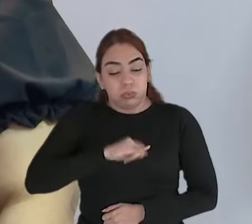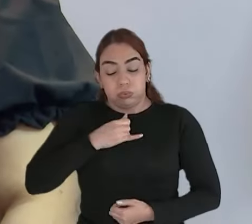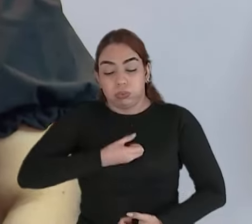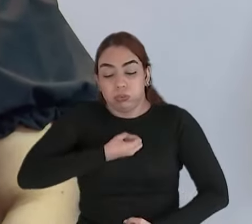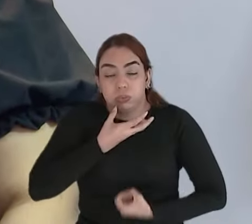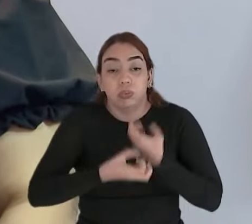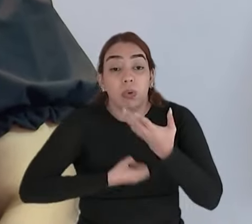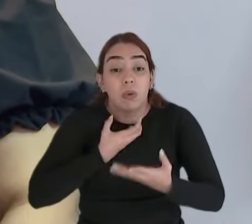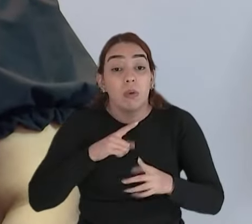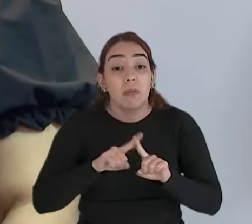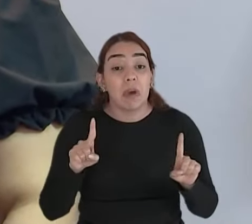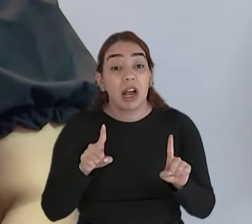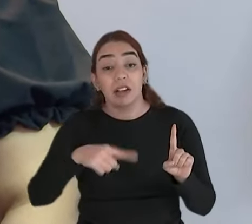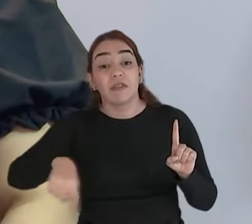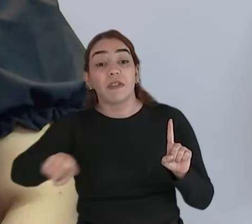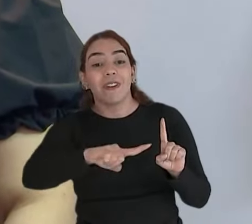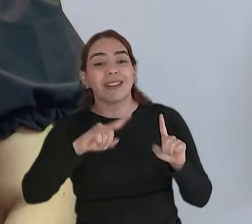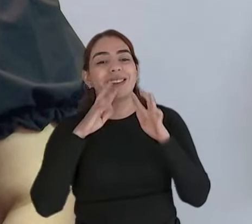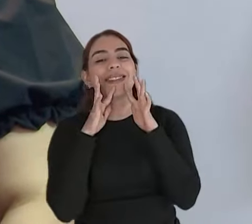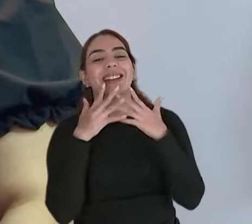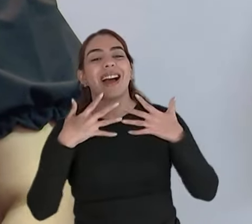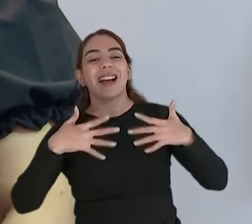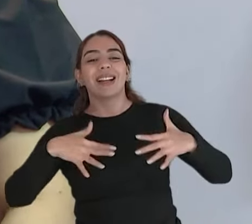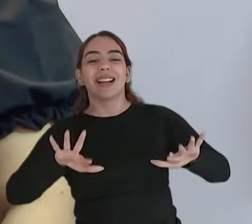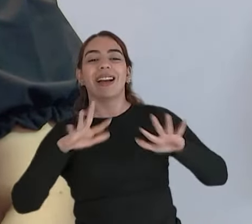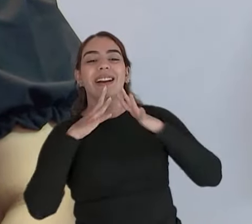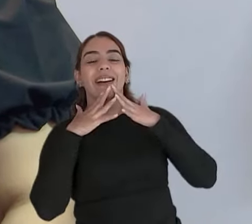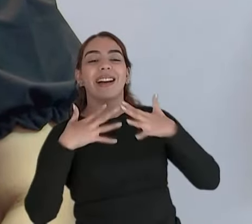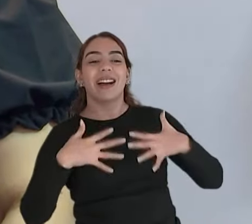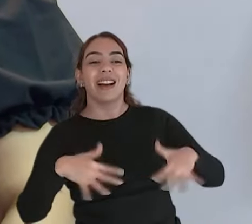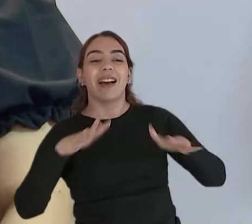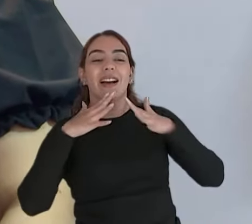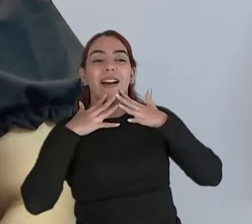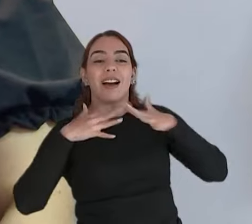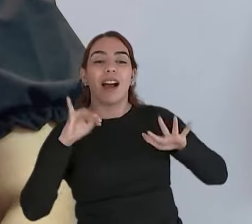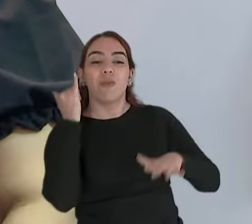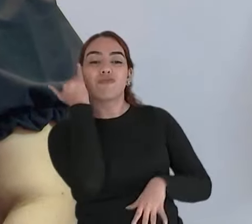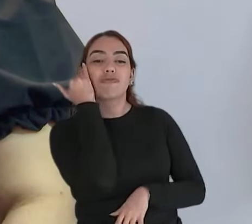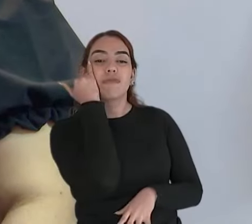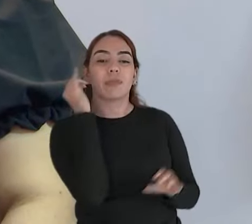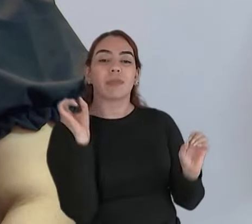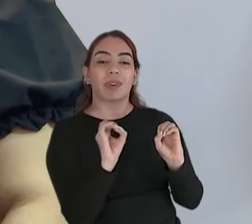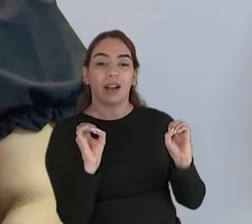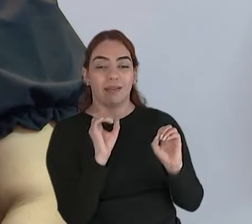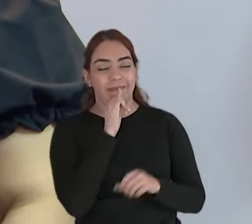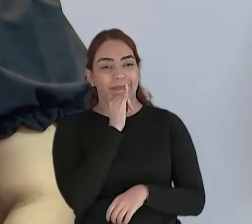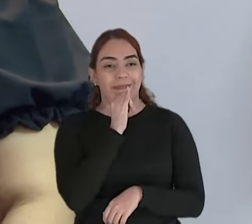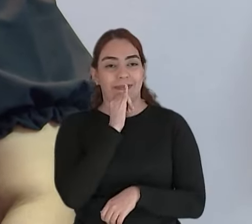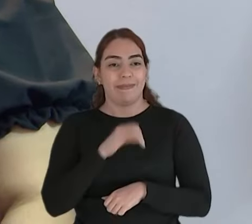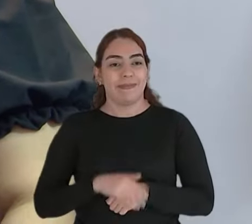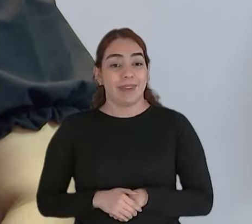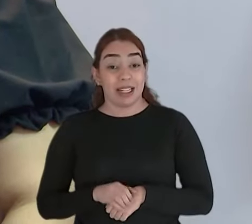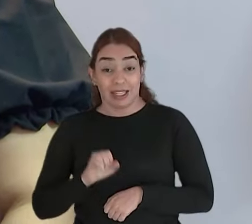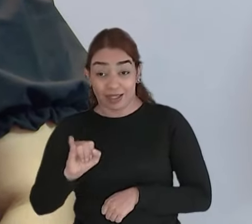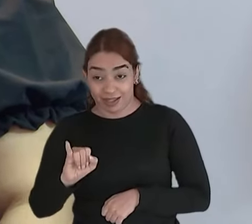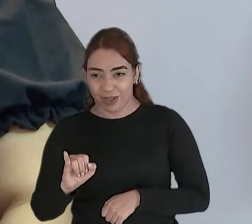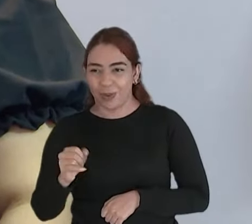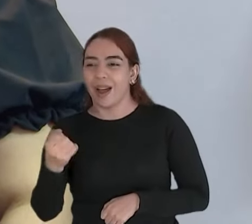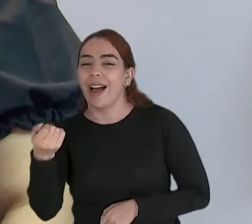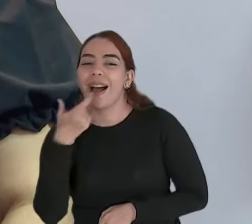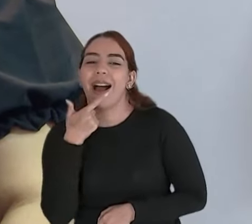naturalmente, esforço. Sem tanto esforço. Sim. Então, isso que caracteriza a dificuldade. Então, eu tenho dificuldade, por exemplo, se você for irônica, se você